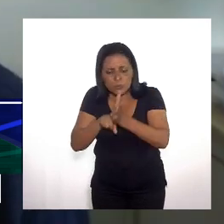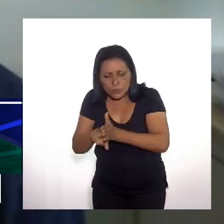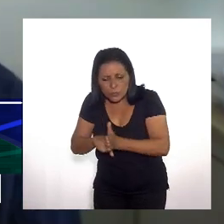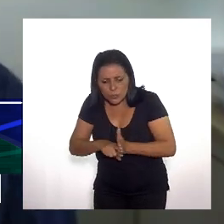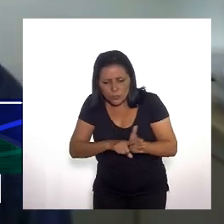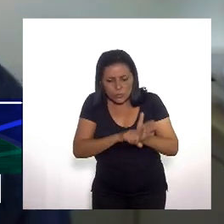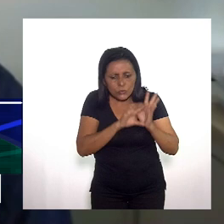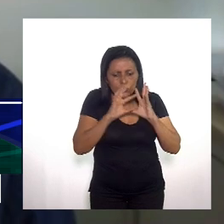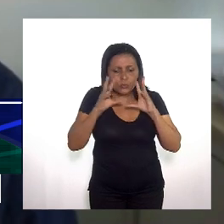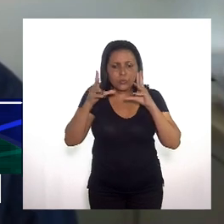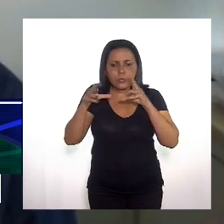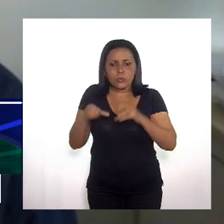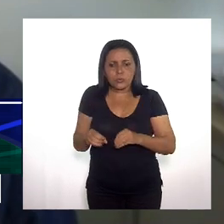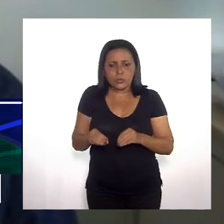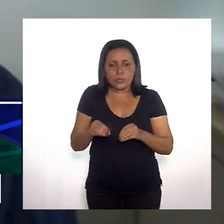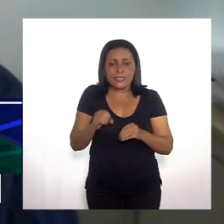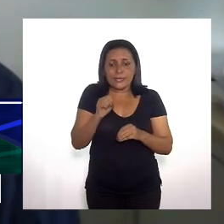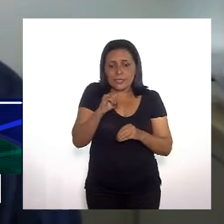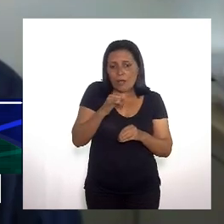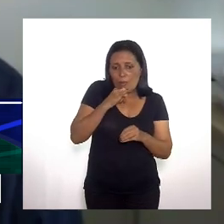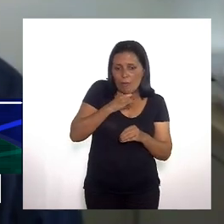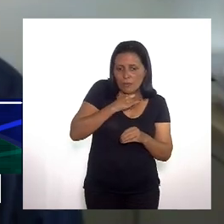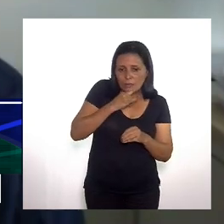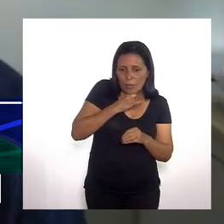Se a CPI, por exemplo,